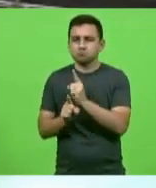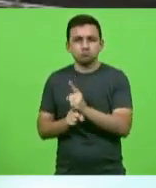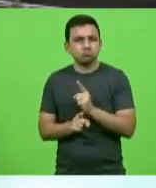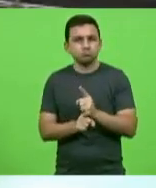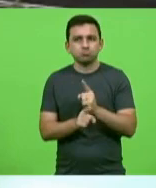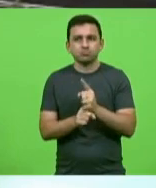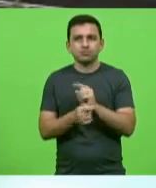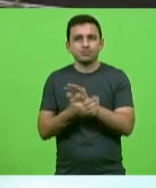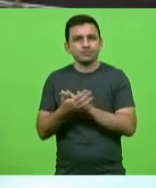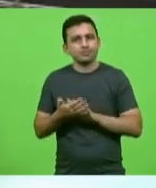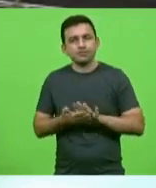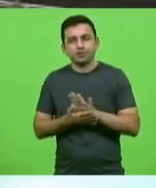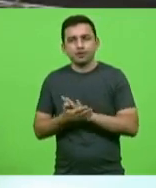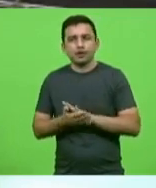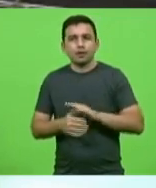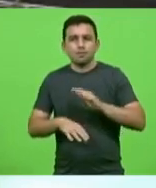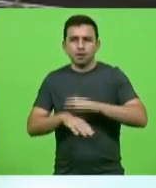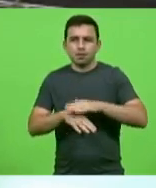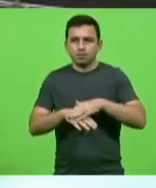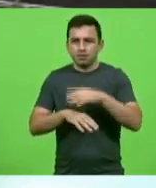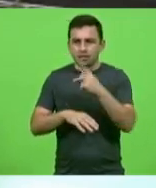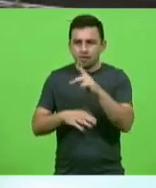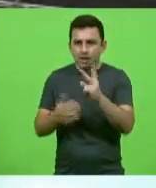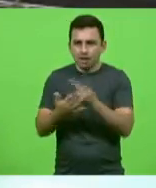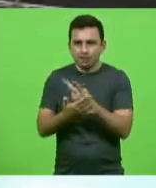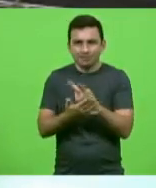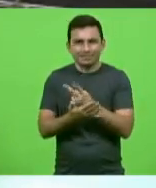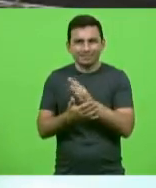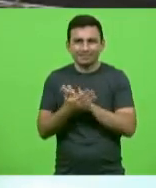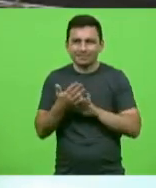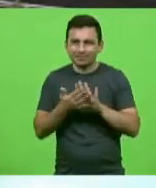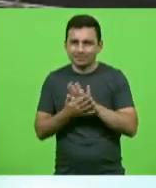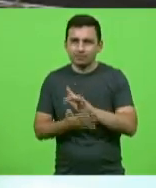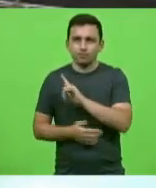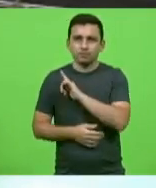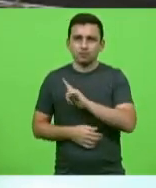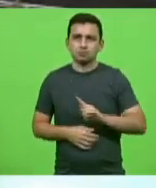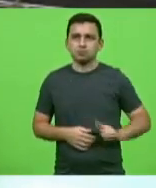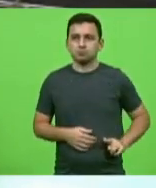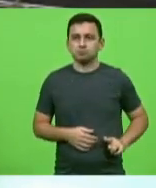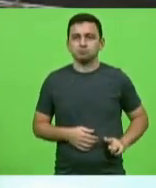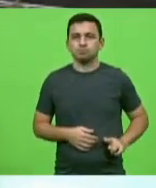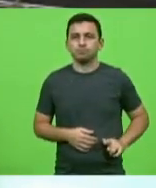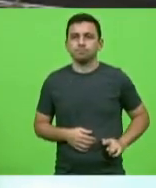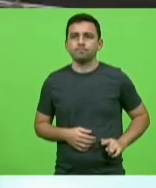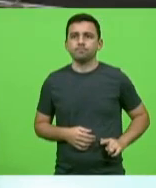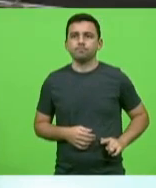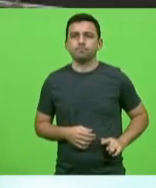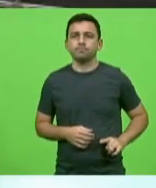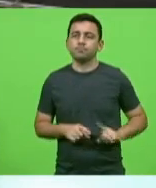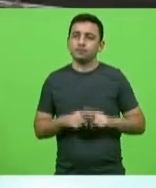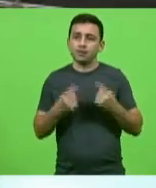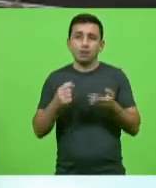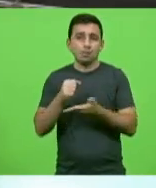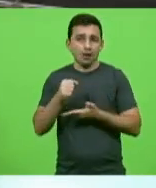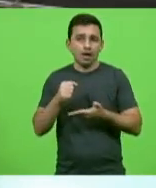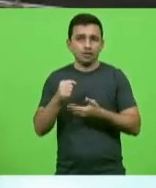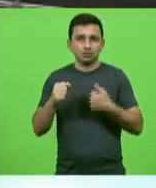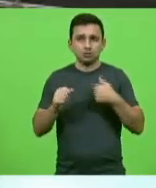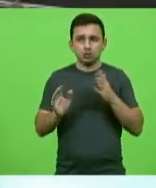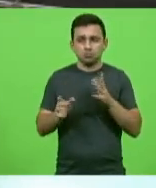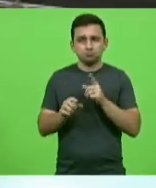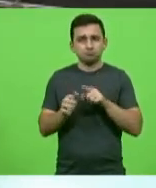identificada a existência de prática de ato ilegal por parte do governador do Estado de Santa Catarina sobre esse alicerce